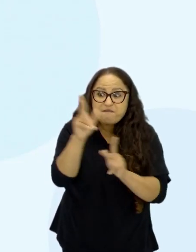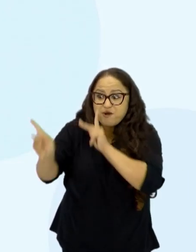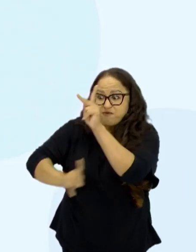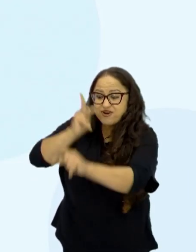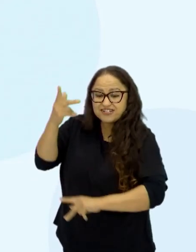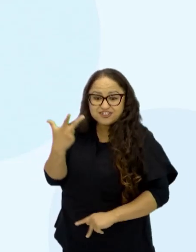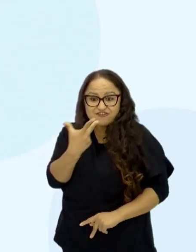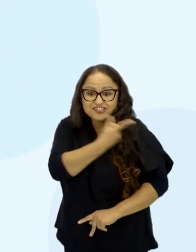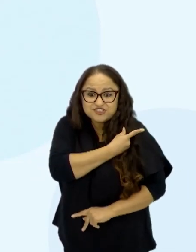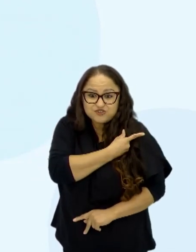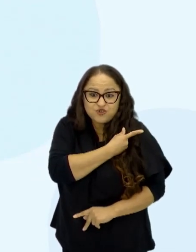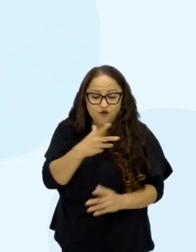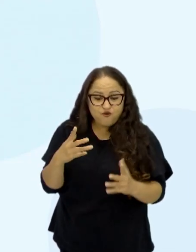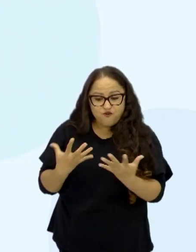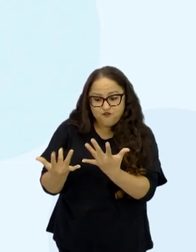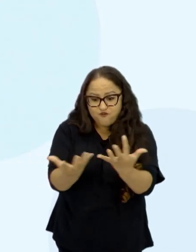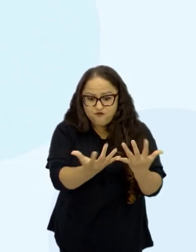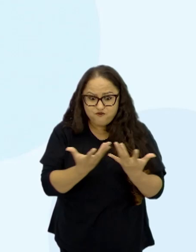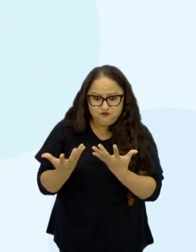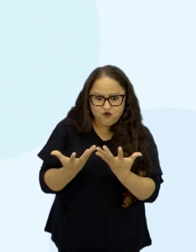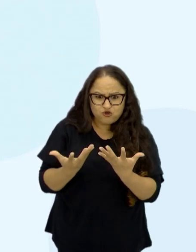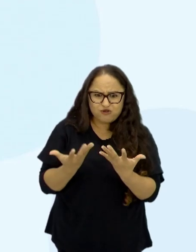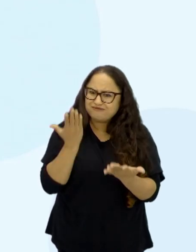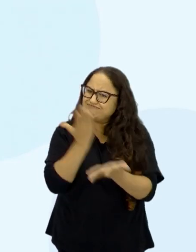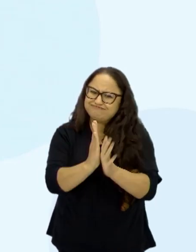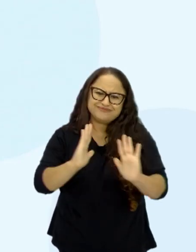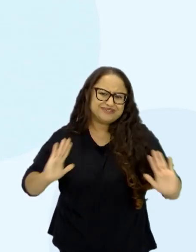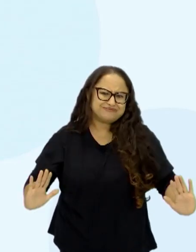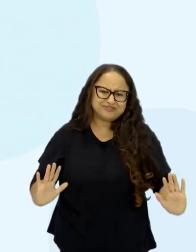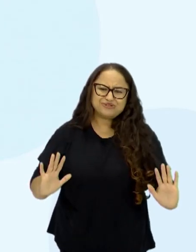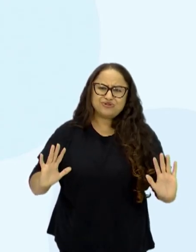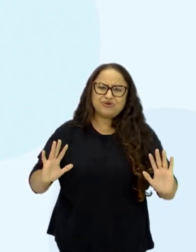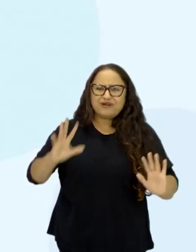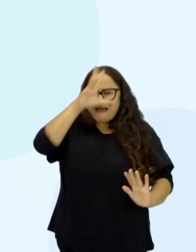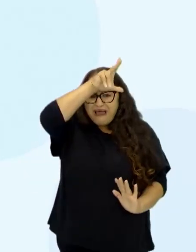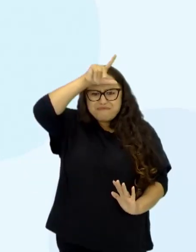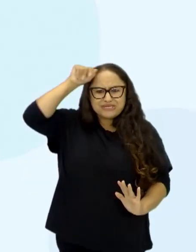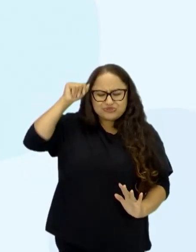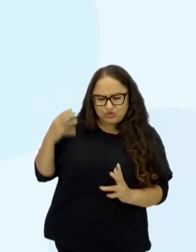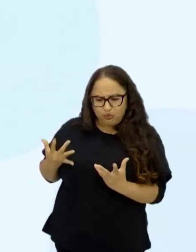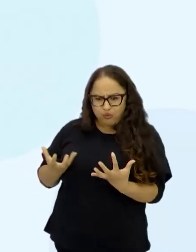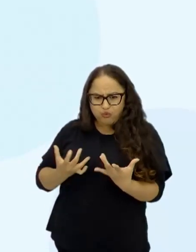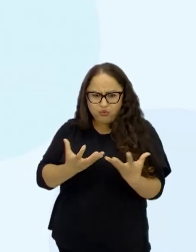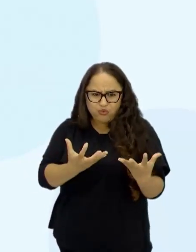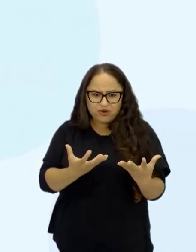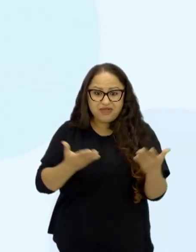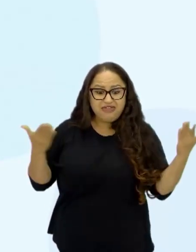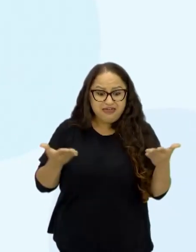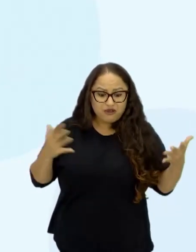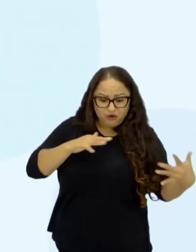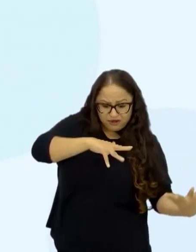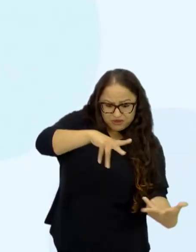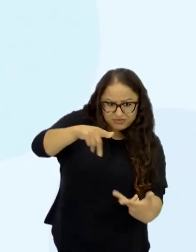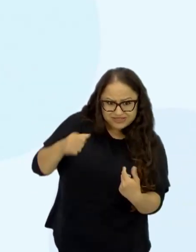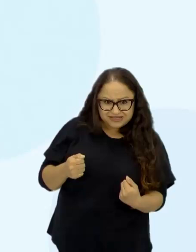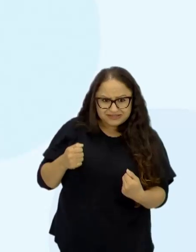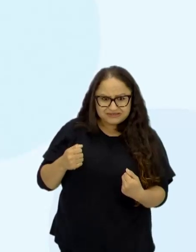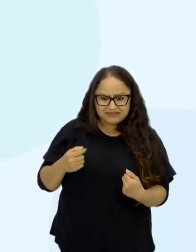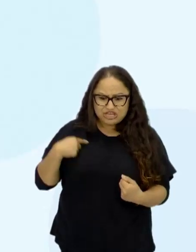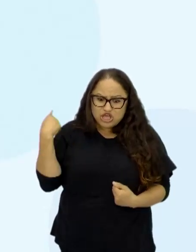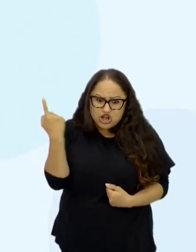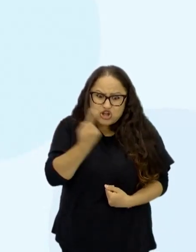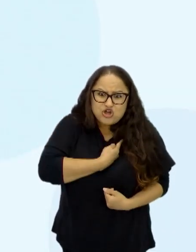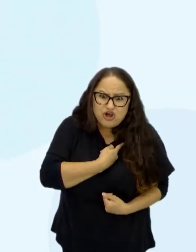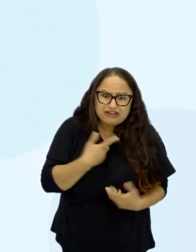o fogo não apagou, a Amazônia queimou, a praga do gafanhoto manifestou. E agora, Planeta? E agora nós?